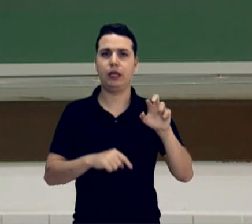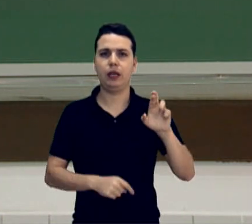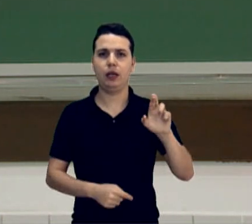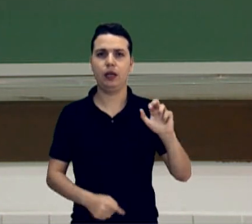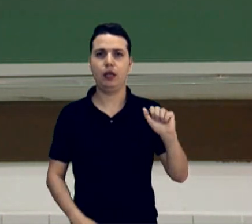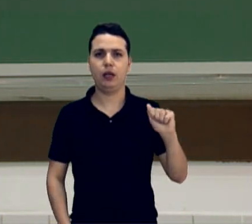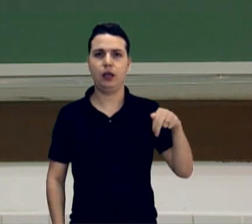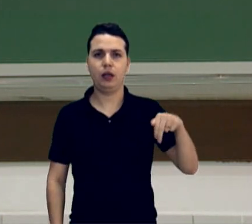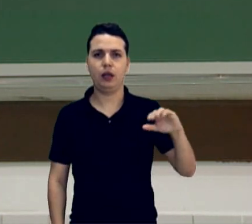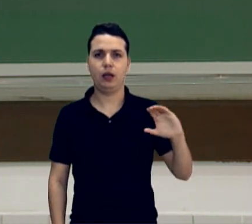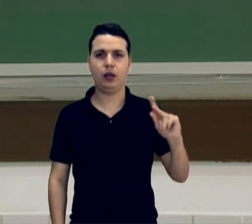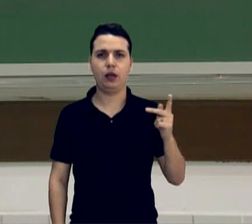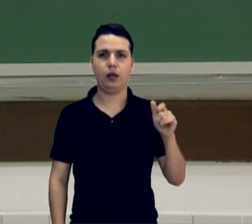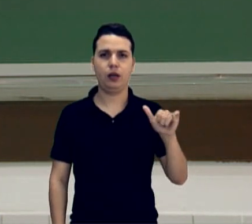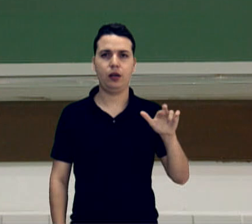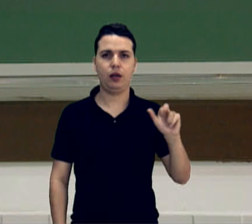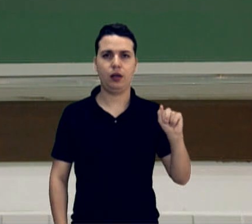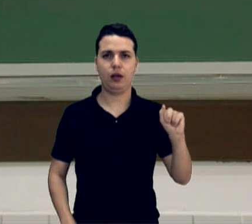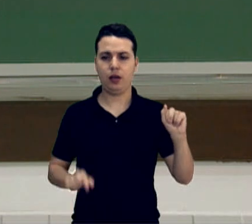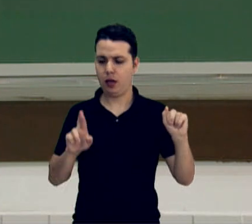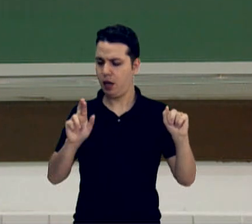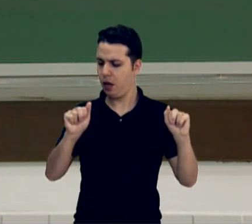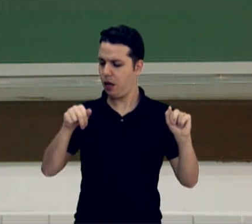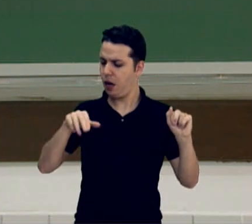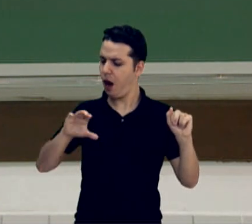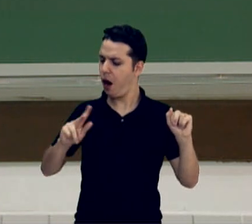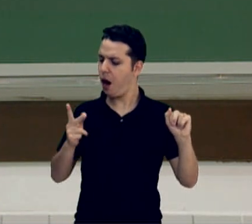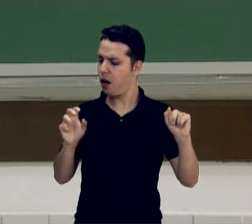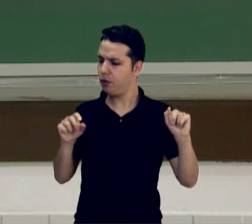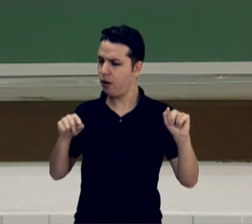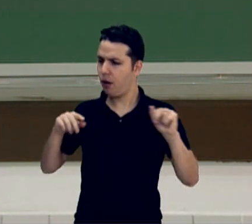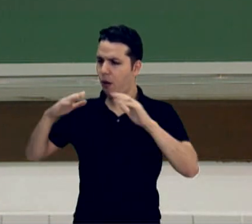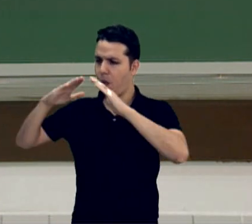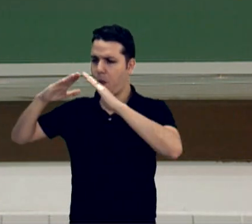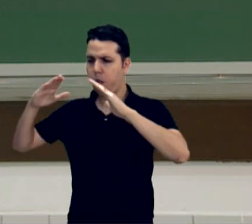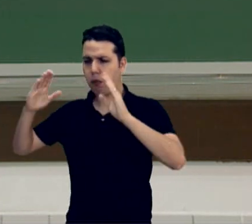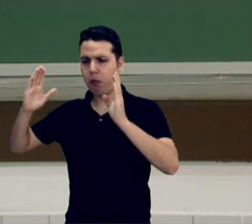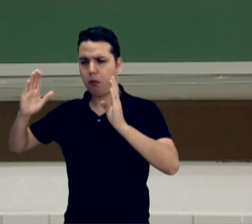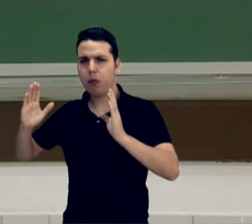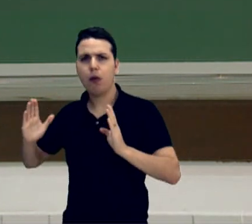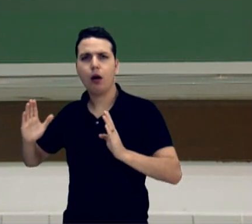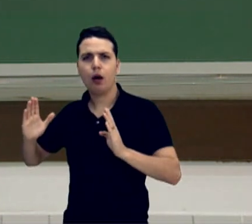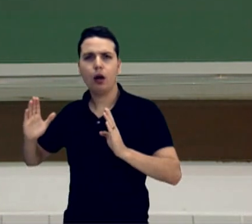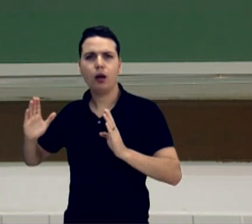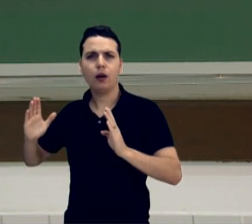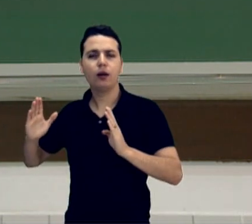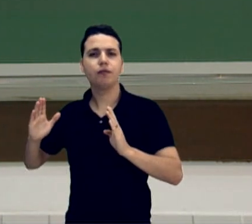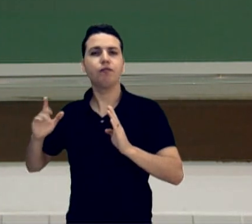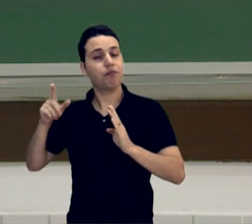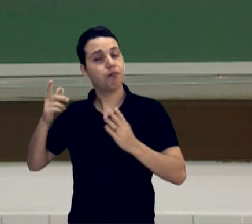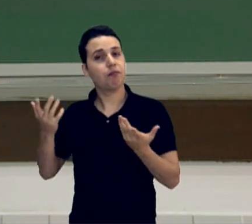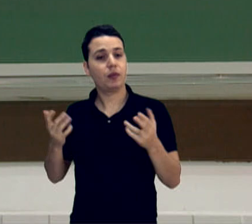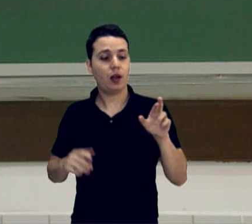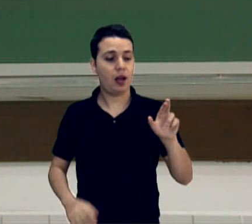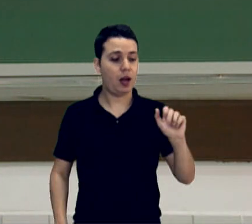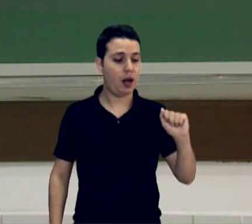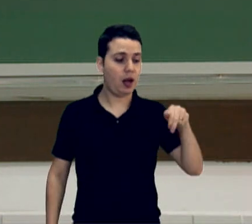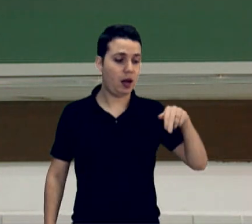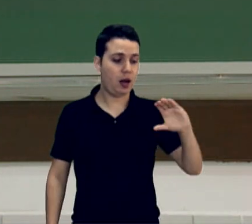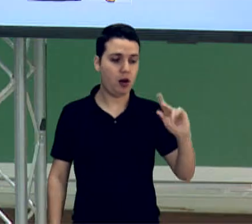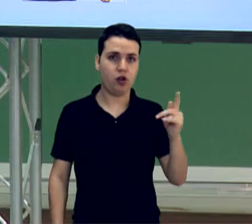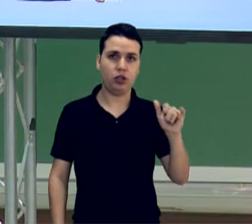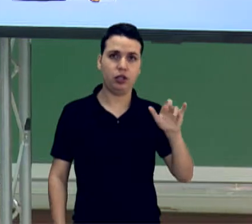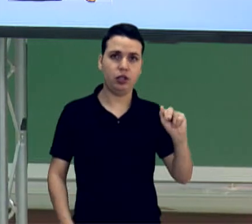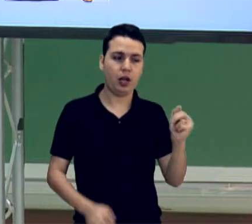Rancheira, rancho, rancho, estrutura, de onde vem esse nome, né? Rancheira é mais um ritmo que nós precisamos saber